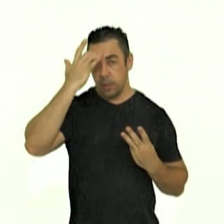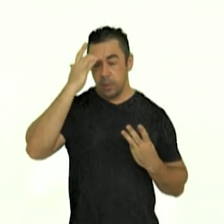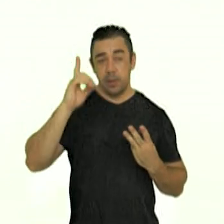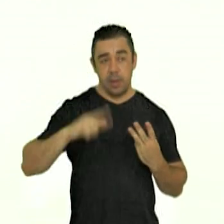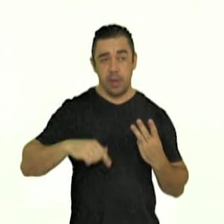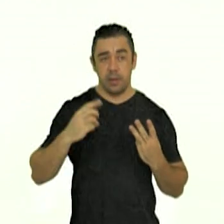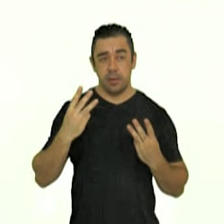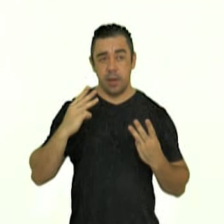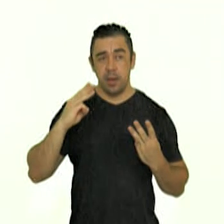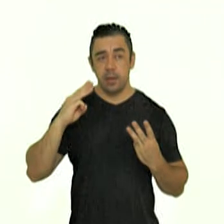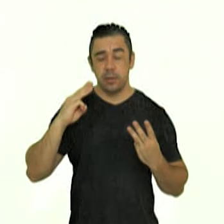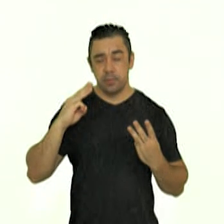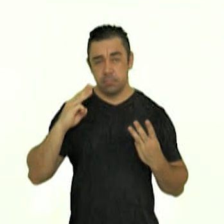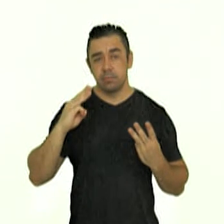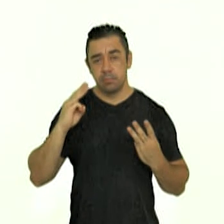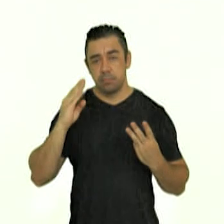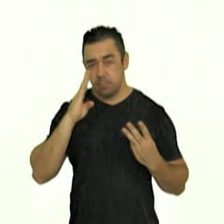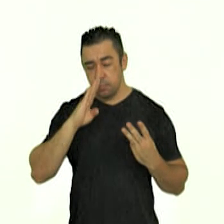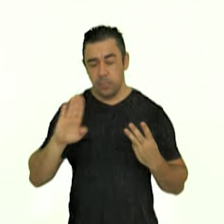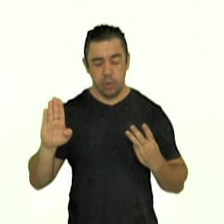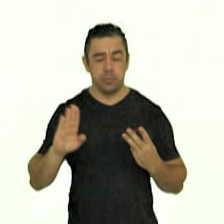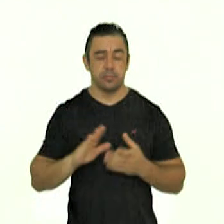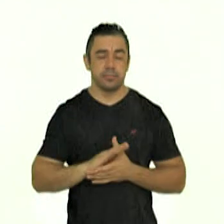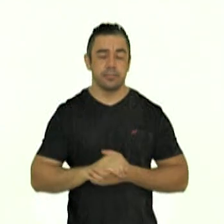de PIB, de arrecadação.